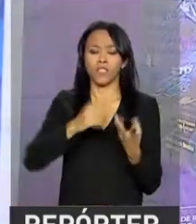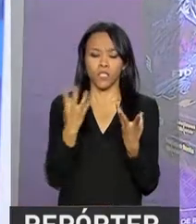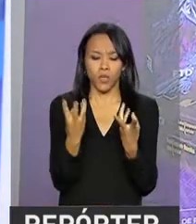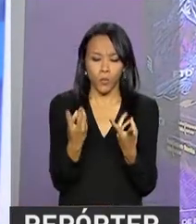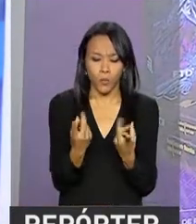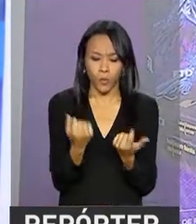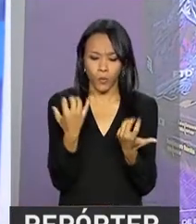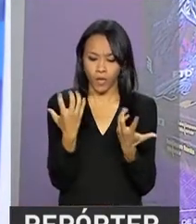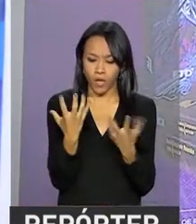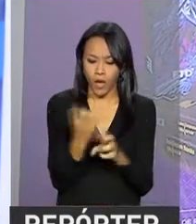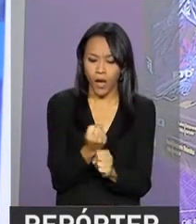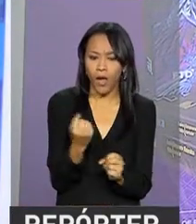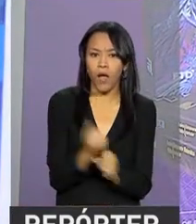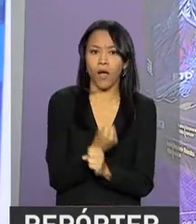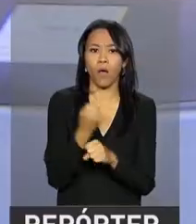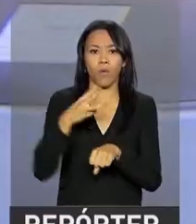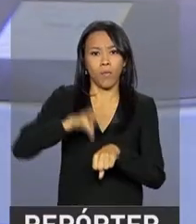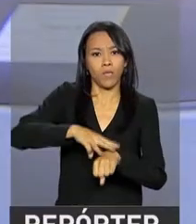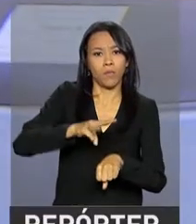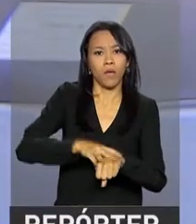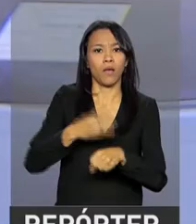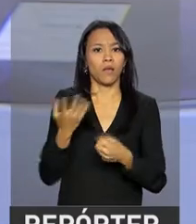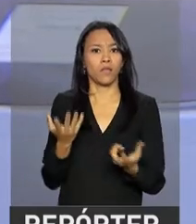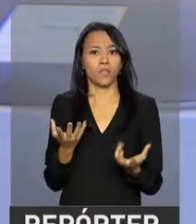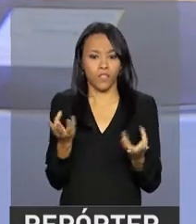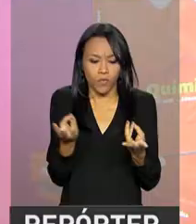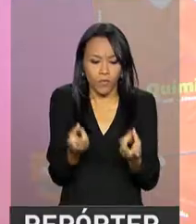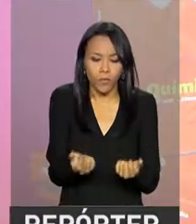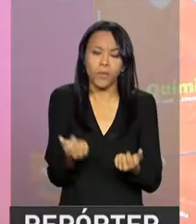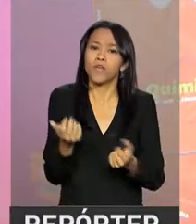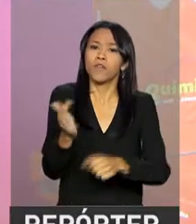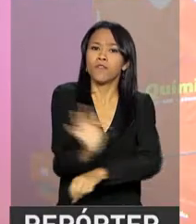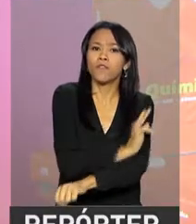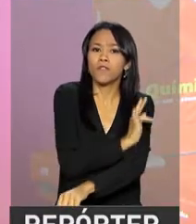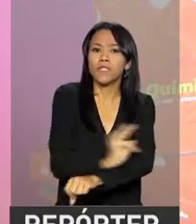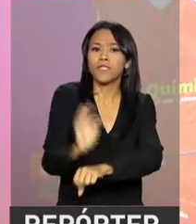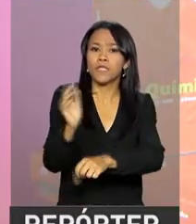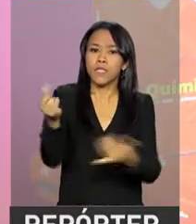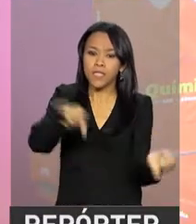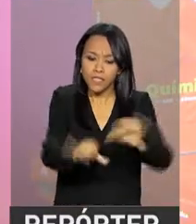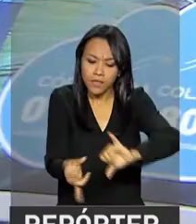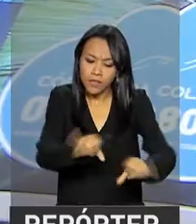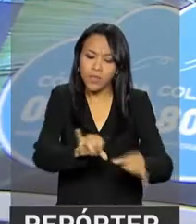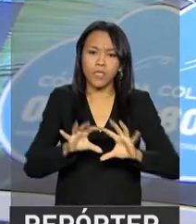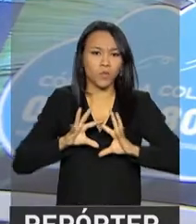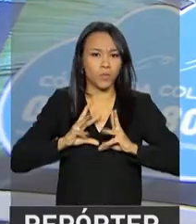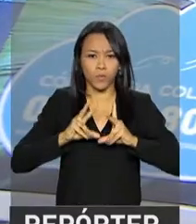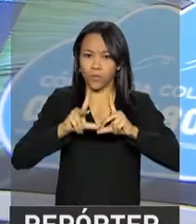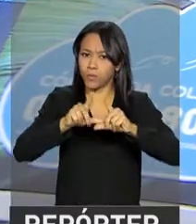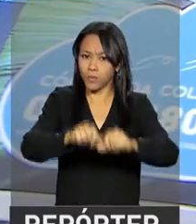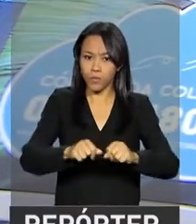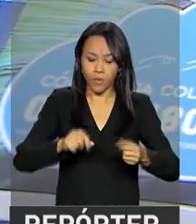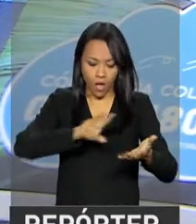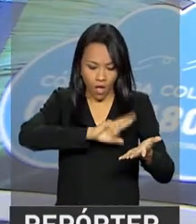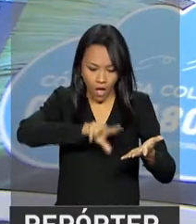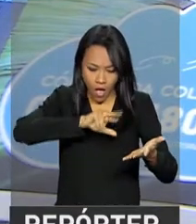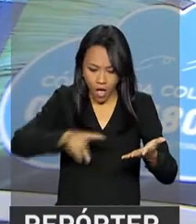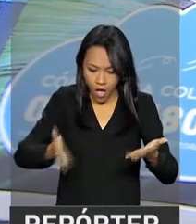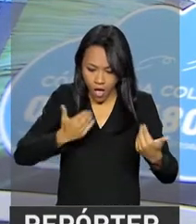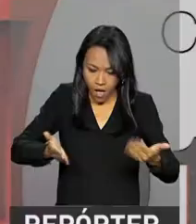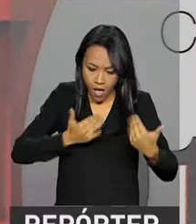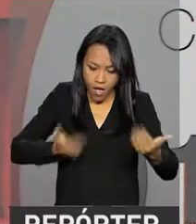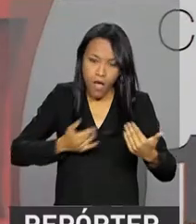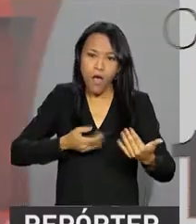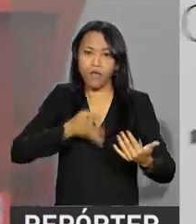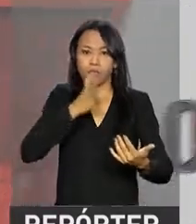né, as fórmulas matemáticas, as fórmulas de física, de química, enfim. Ele tem todo um acervo nas mãos